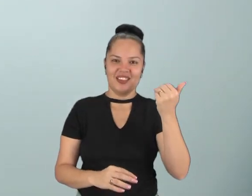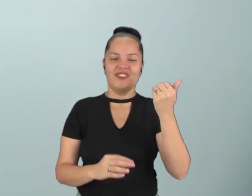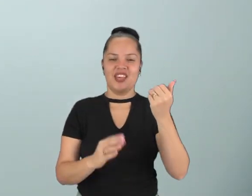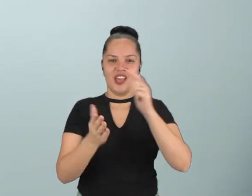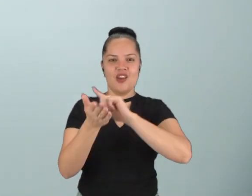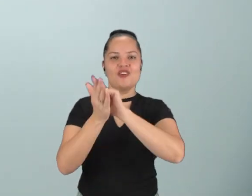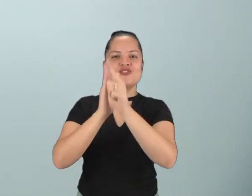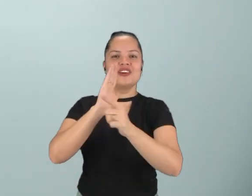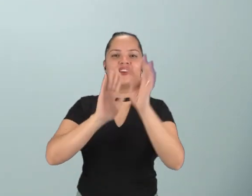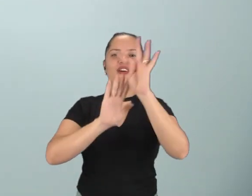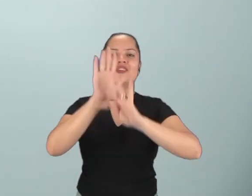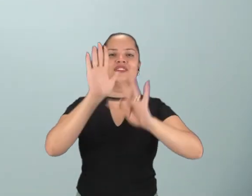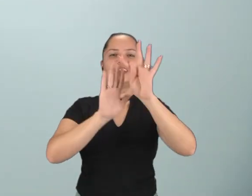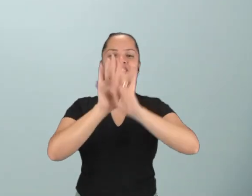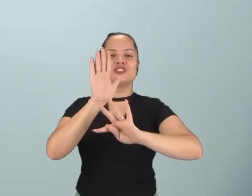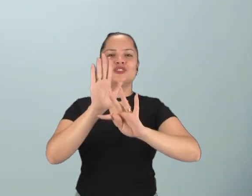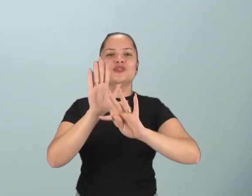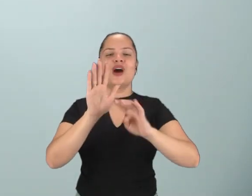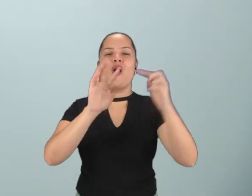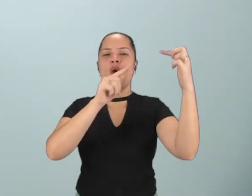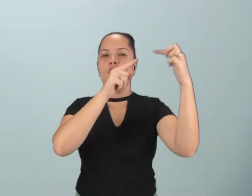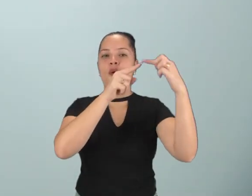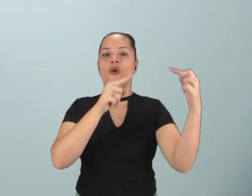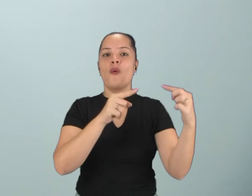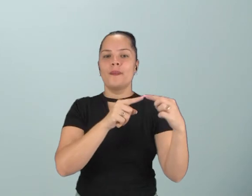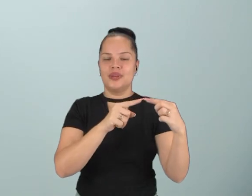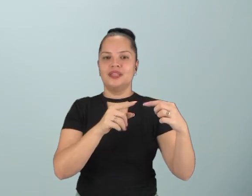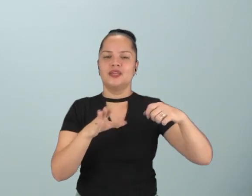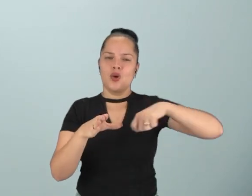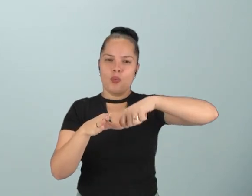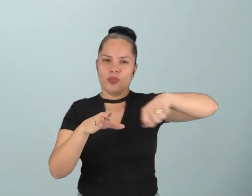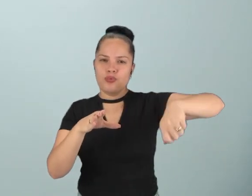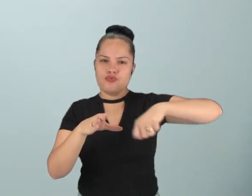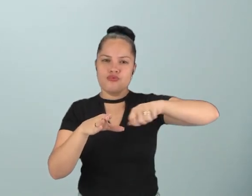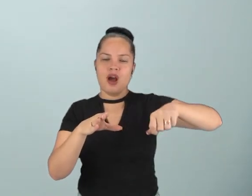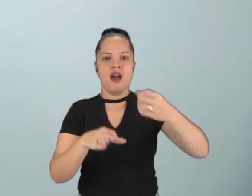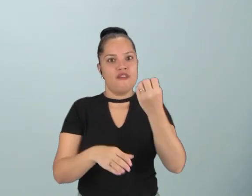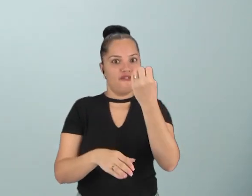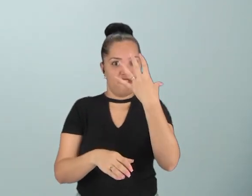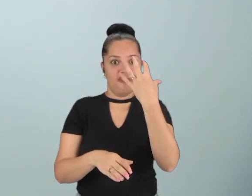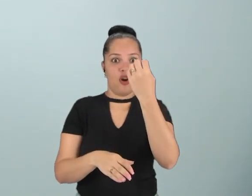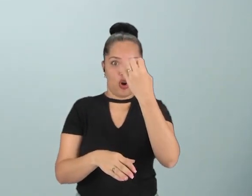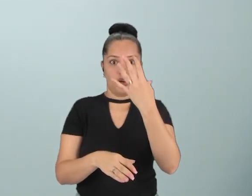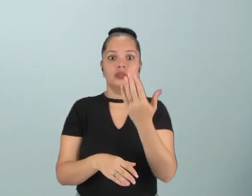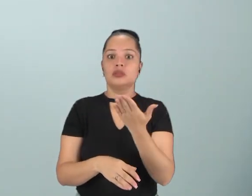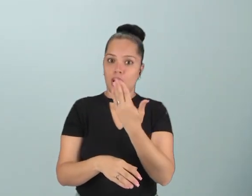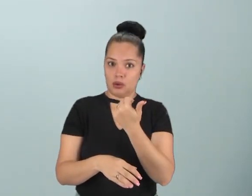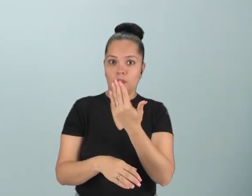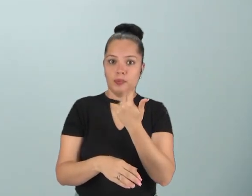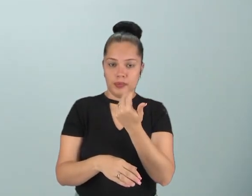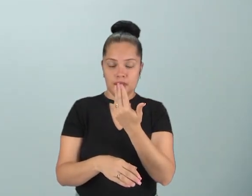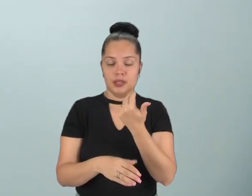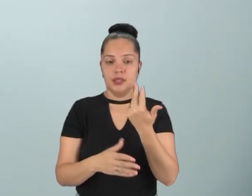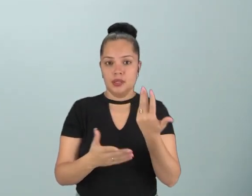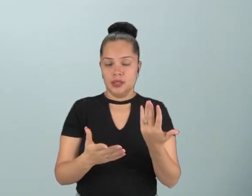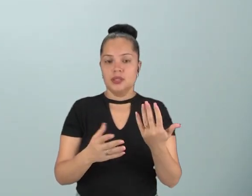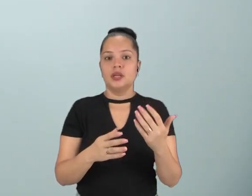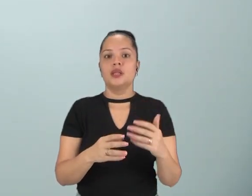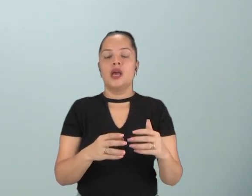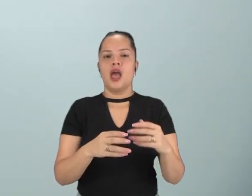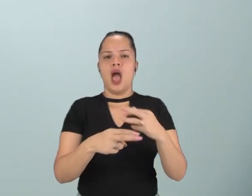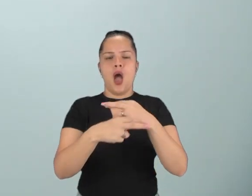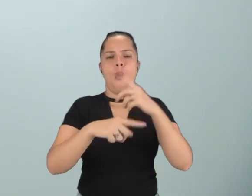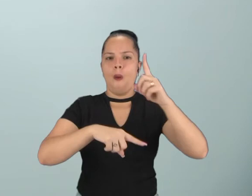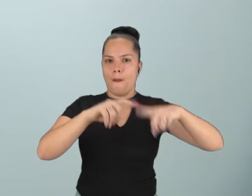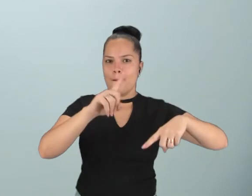ele se trata, certo? Por exemplo, a receita. Geralmente a receita tem a foto ali do prato que vai ser construído, tem os